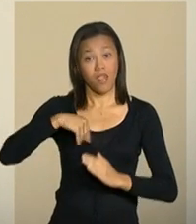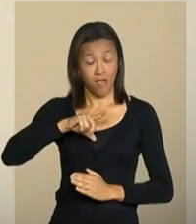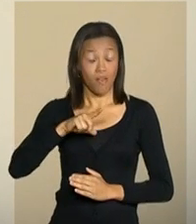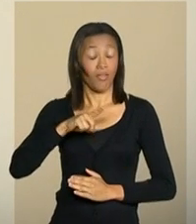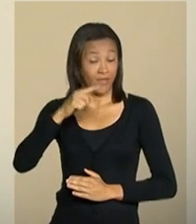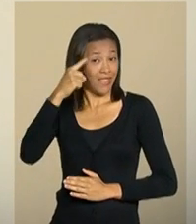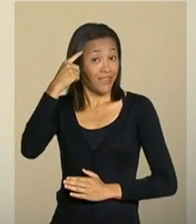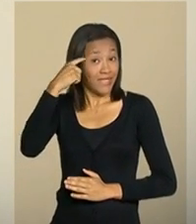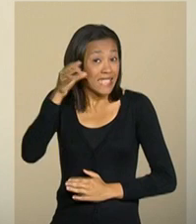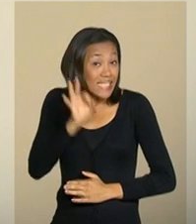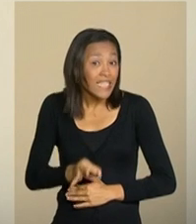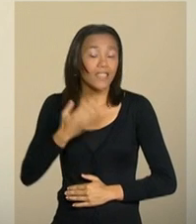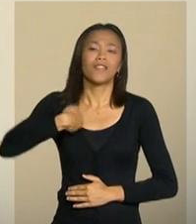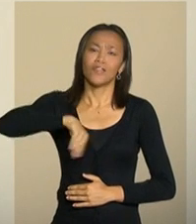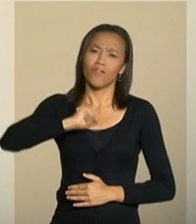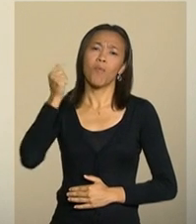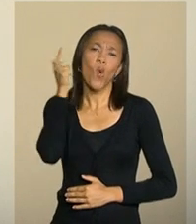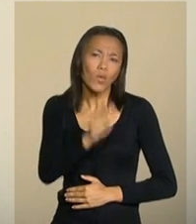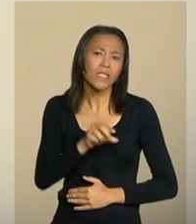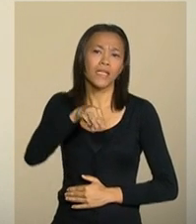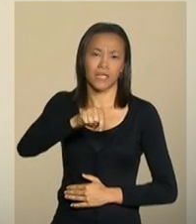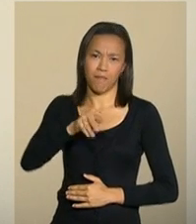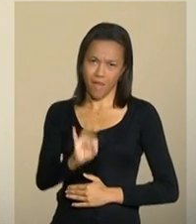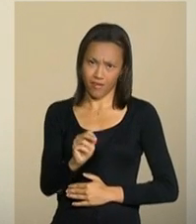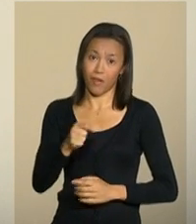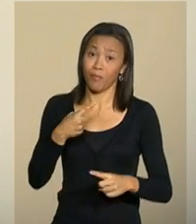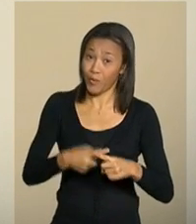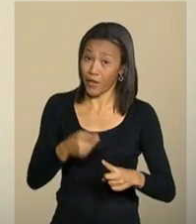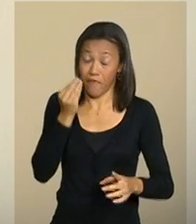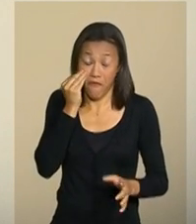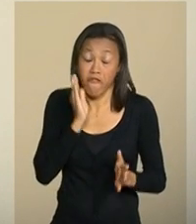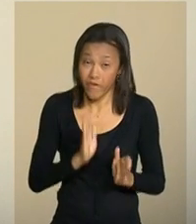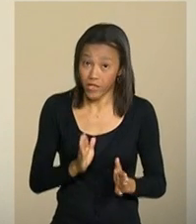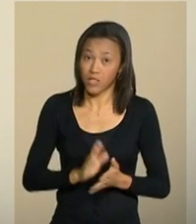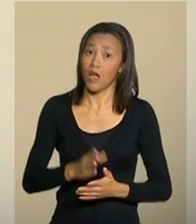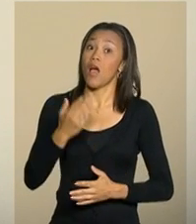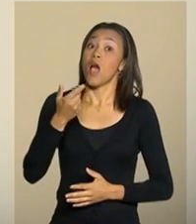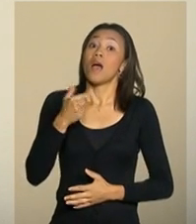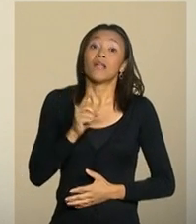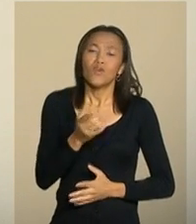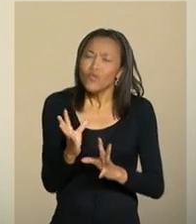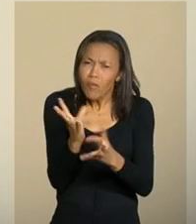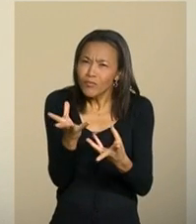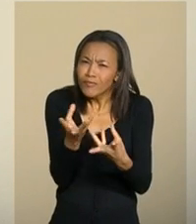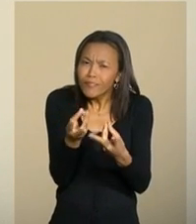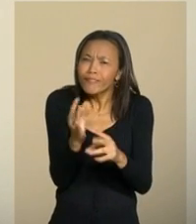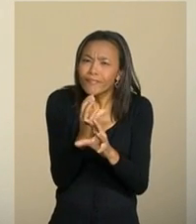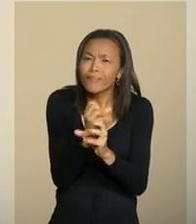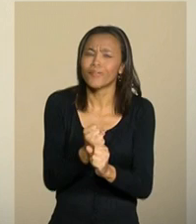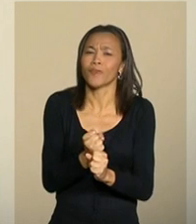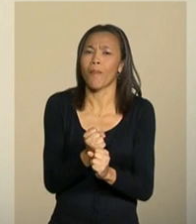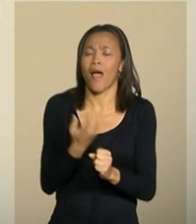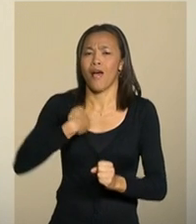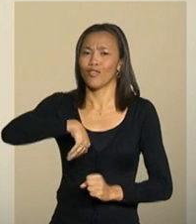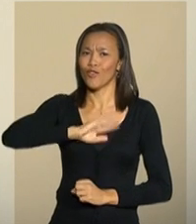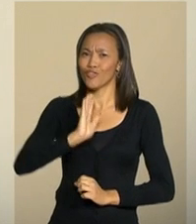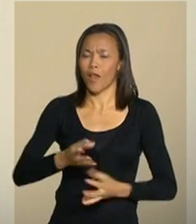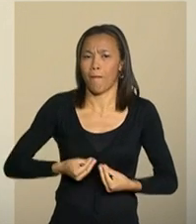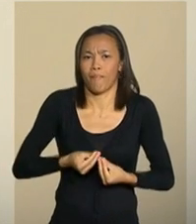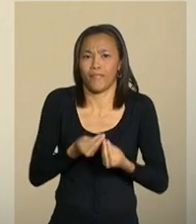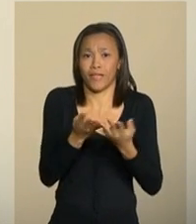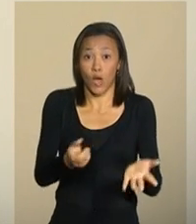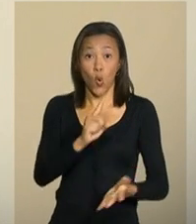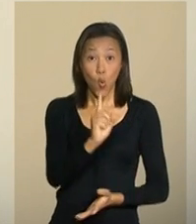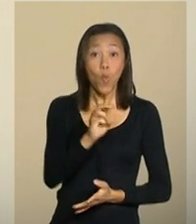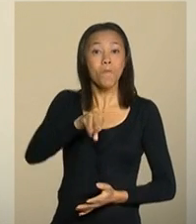certeza Luciano que vamos atingir essa meta porque veja só conta aqui faz essa conta comigo Luciano nós já entregamos aquele